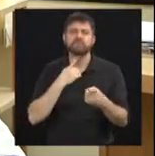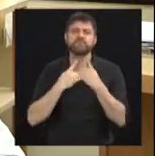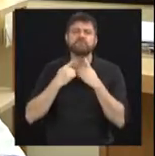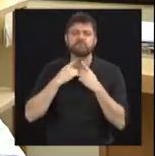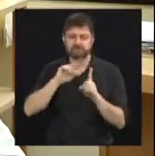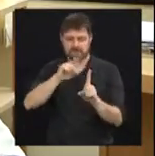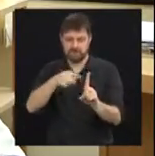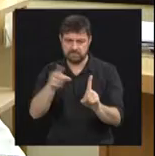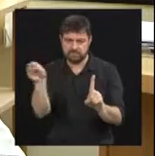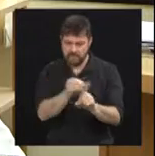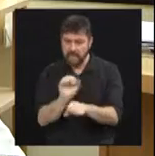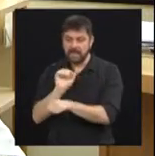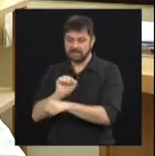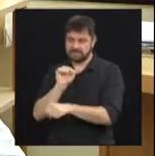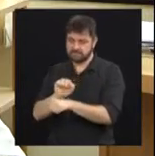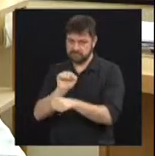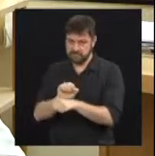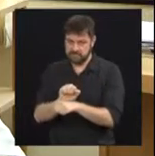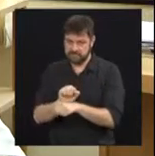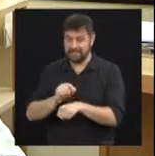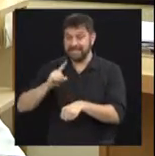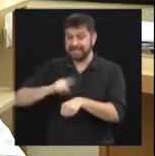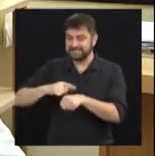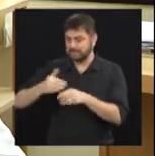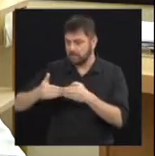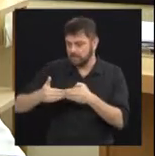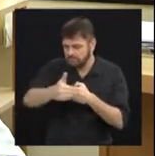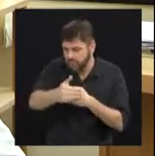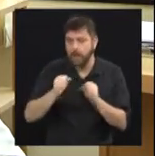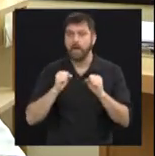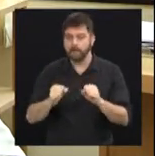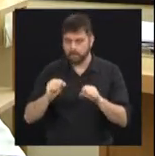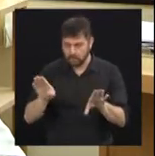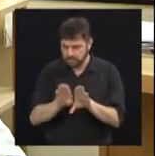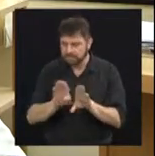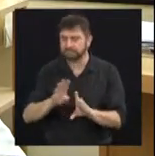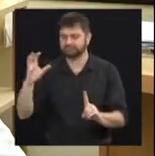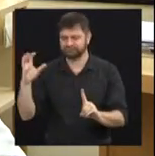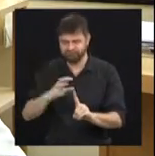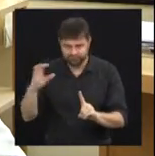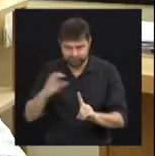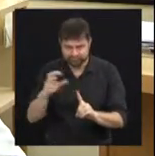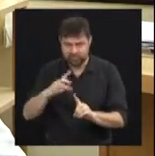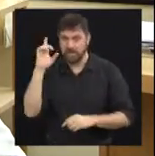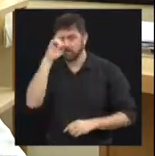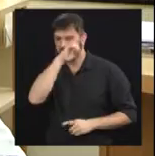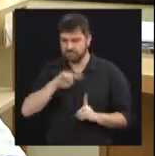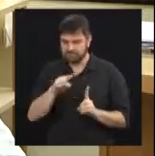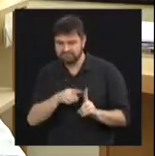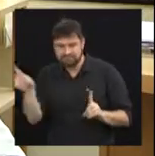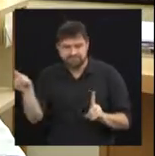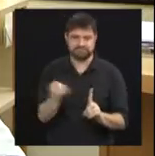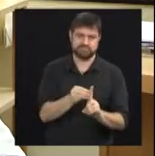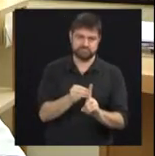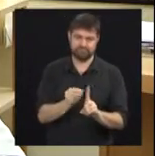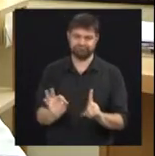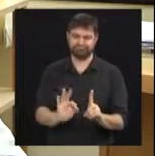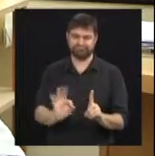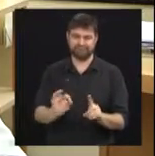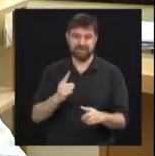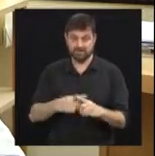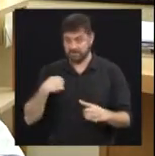um pouquinho a maternidade. E esse pode ser sim um fator associado à dificuldade para engravidar, à infertilidade,